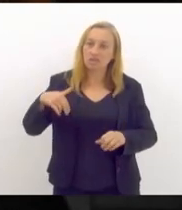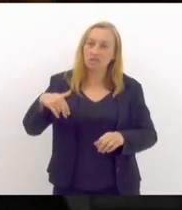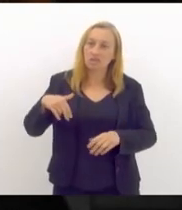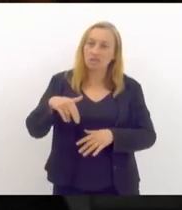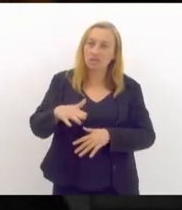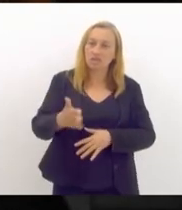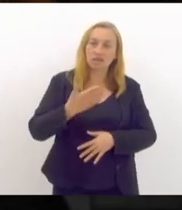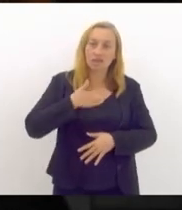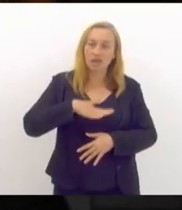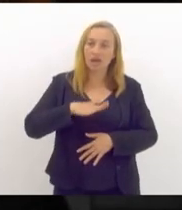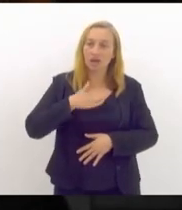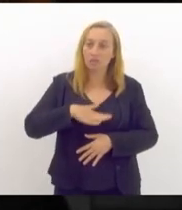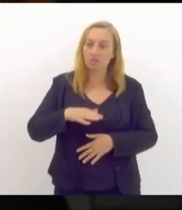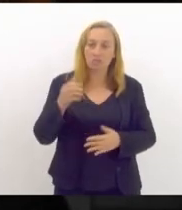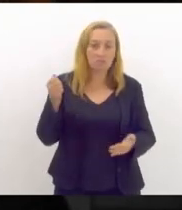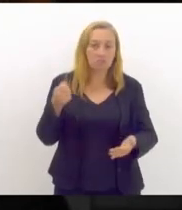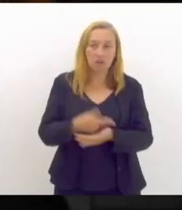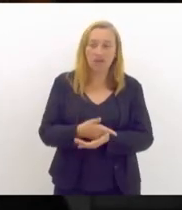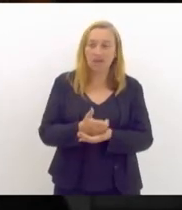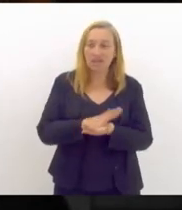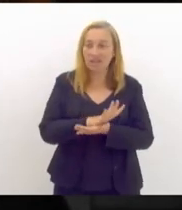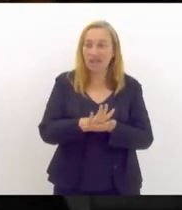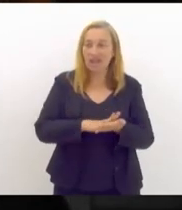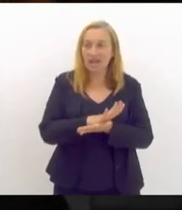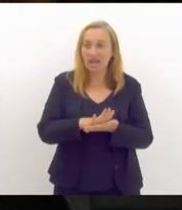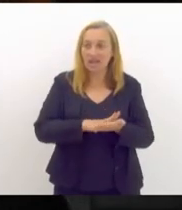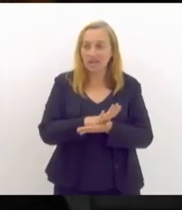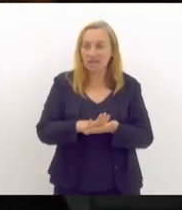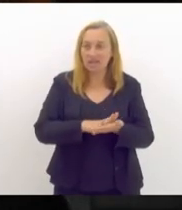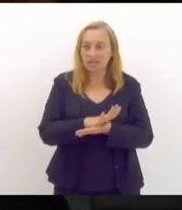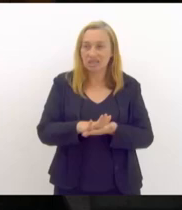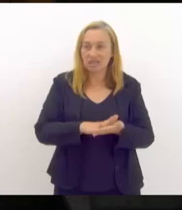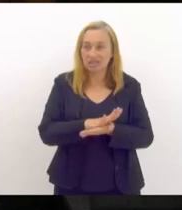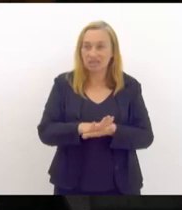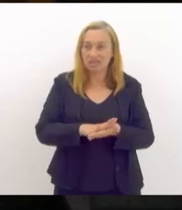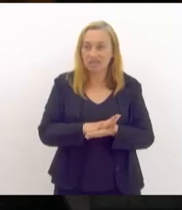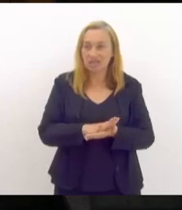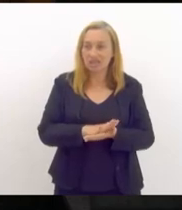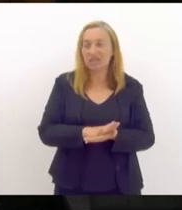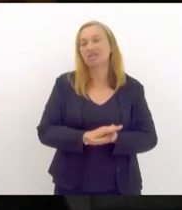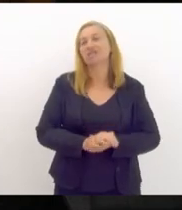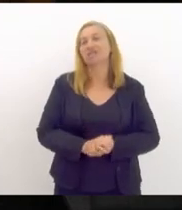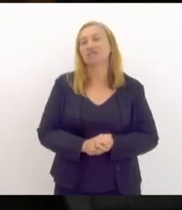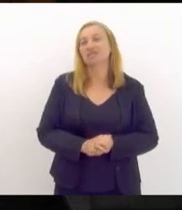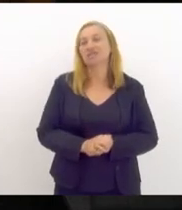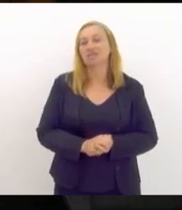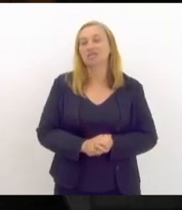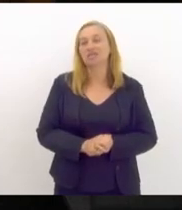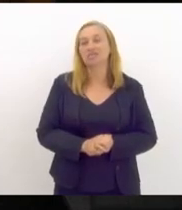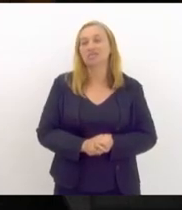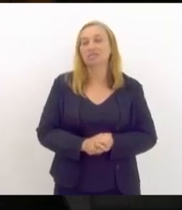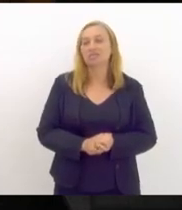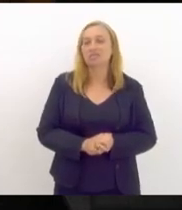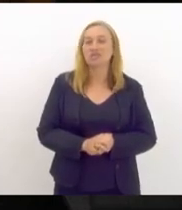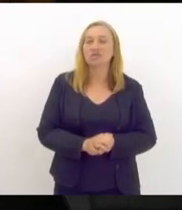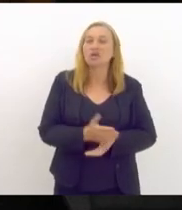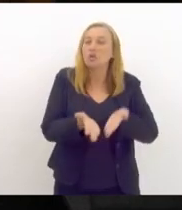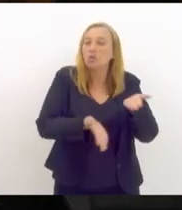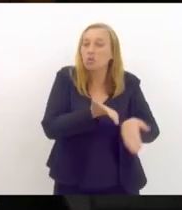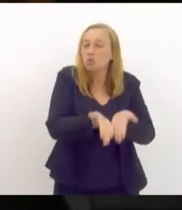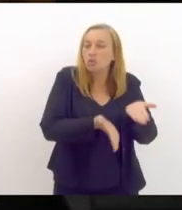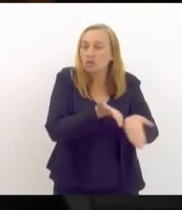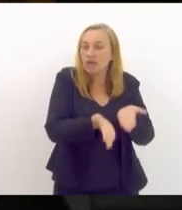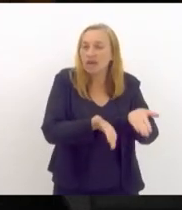sem pagar o pedágio e o demite iria sumir A Conservação a manutenção